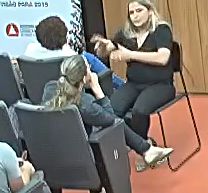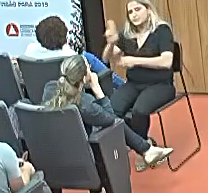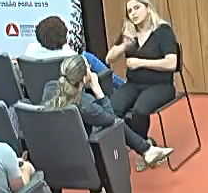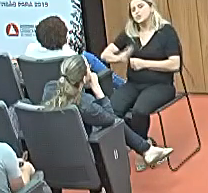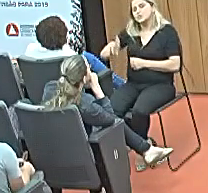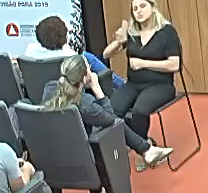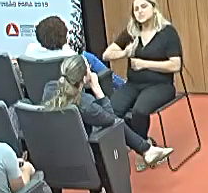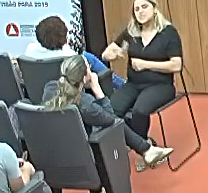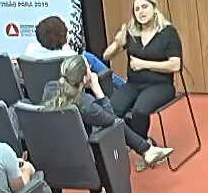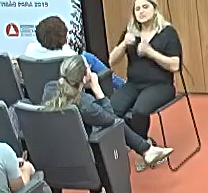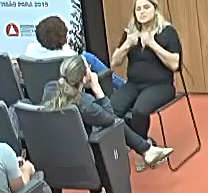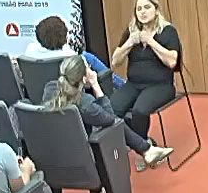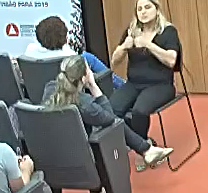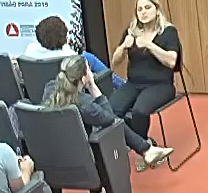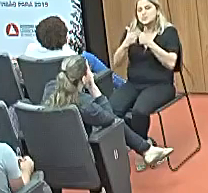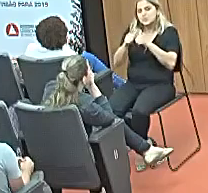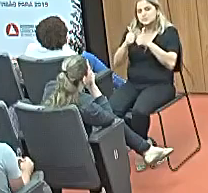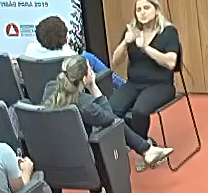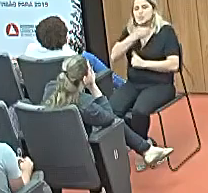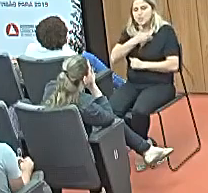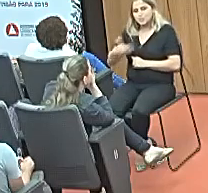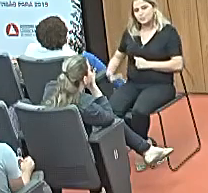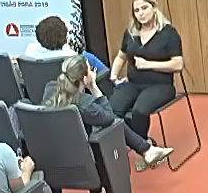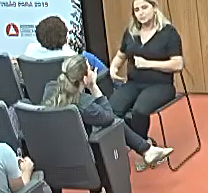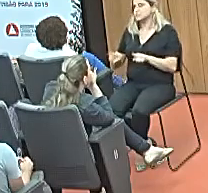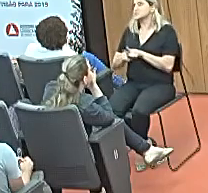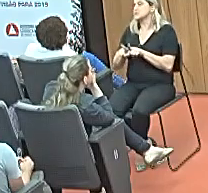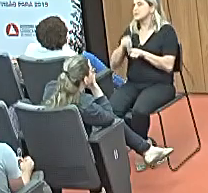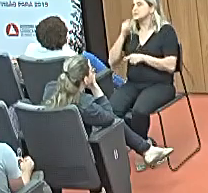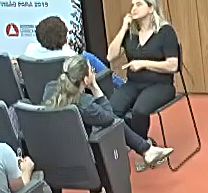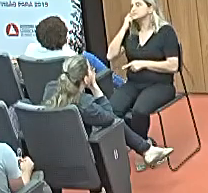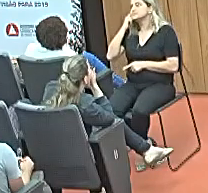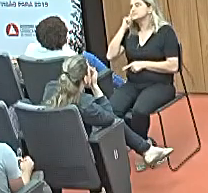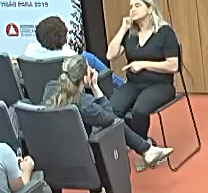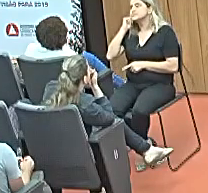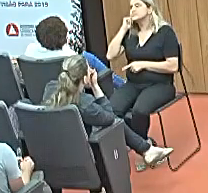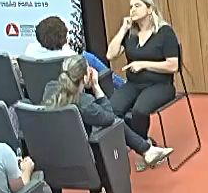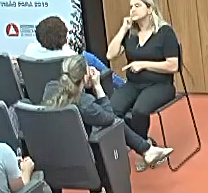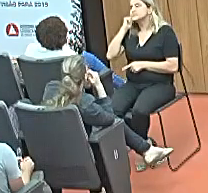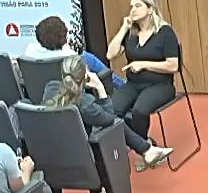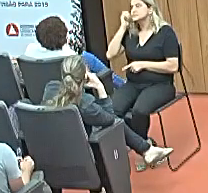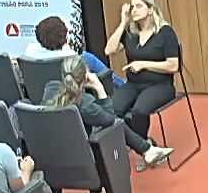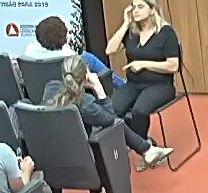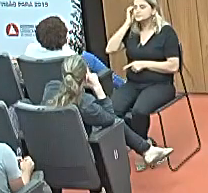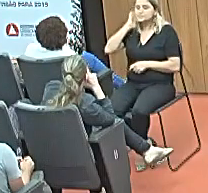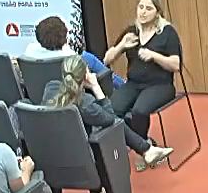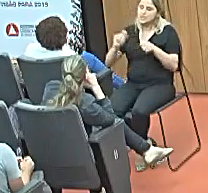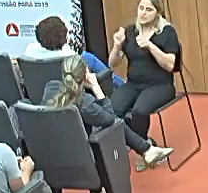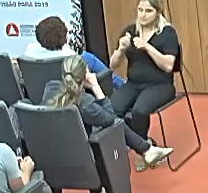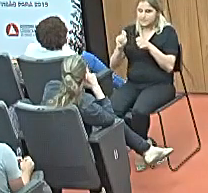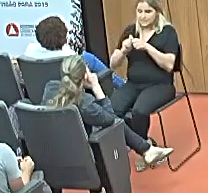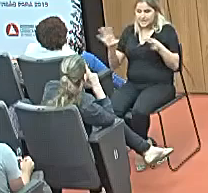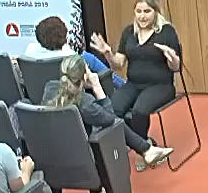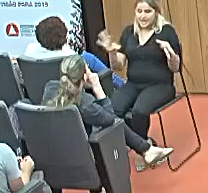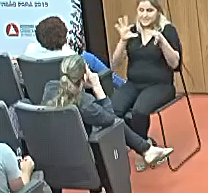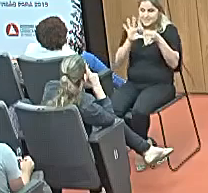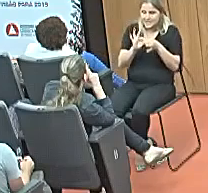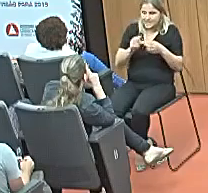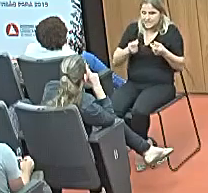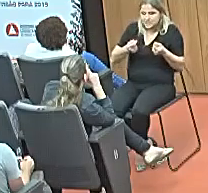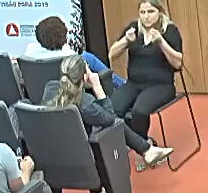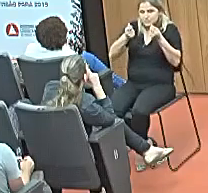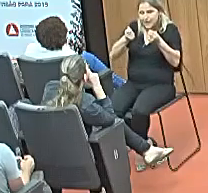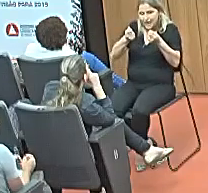transporte público metropolitano sétimo promover a integração tarifária ea